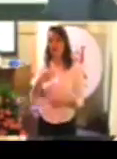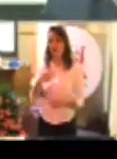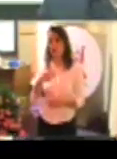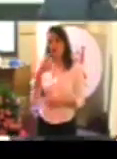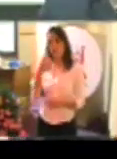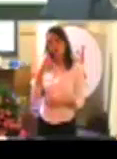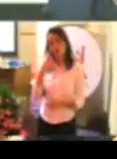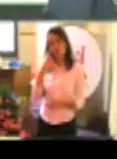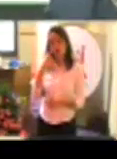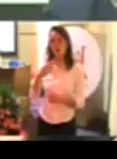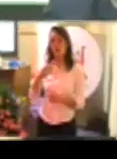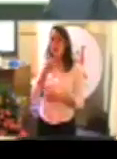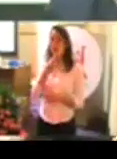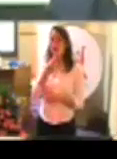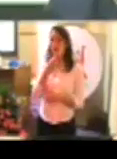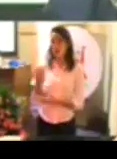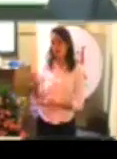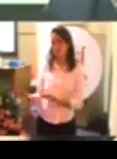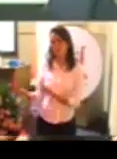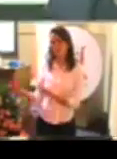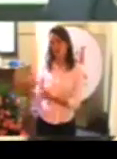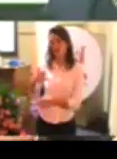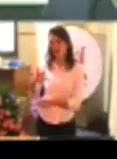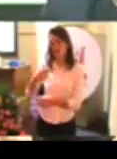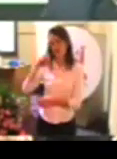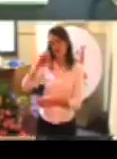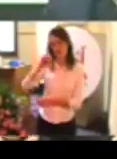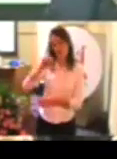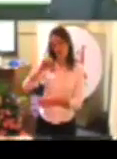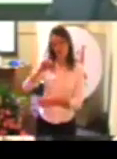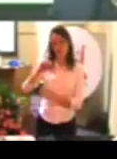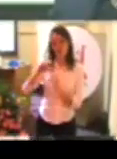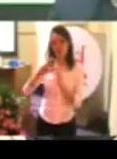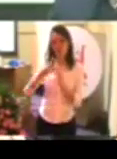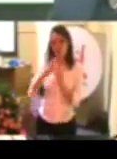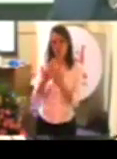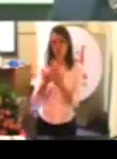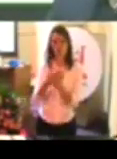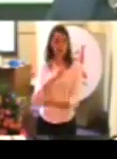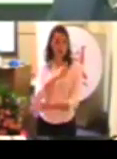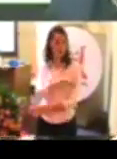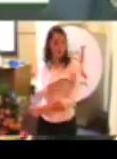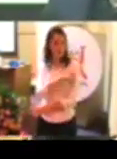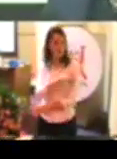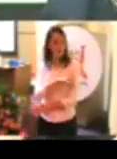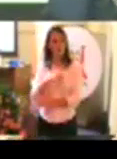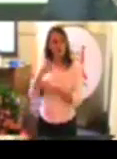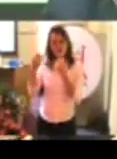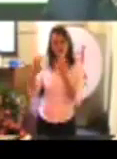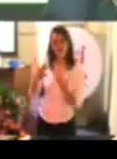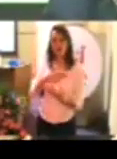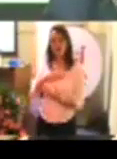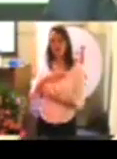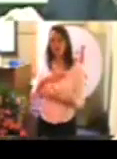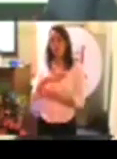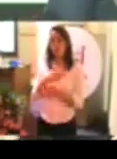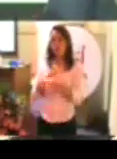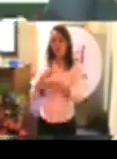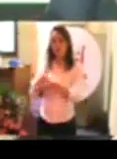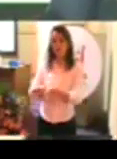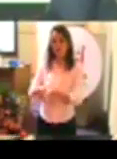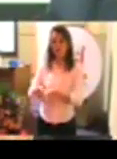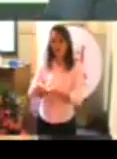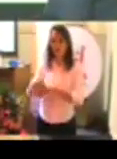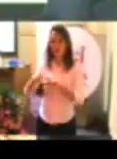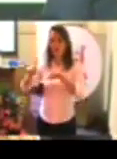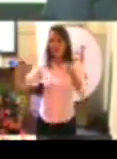Eu vi depoimento de um garoto de 9 anos agora, de uma escola pública do Rio de Janeiro, dizendo que um dia entrou na